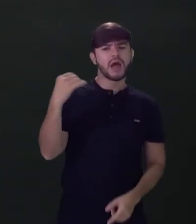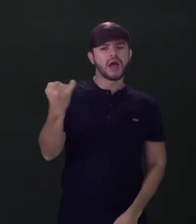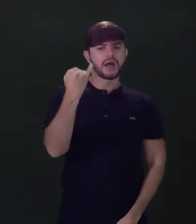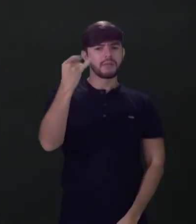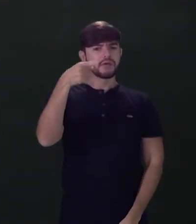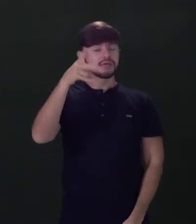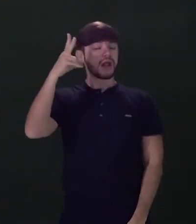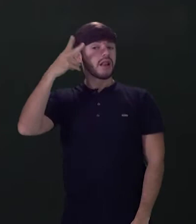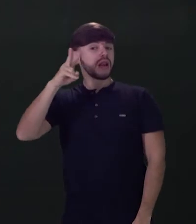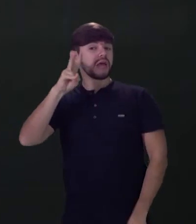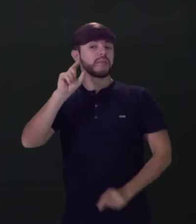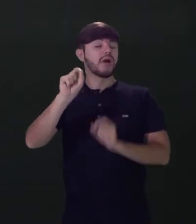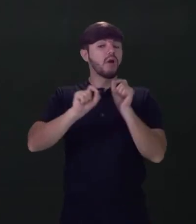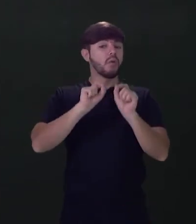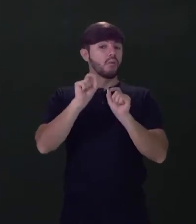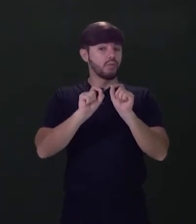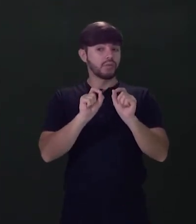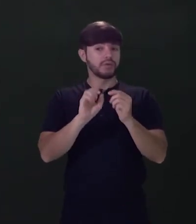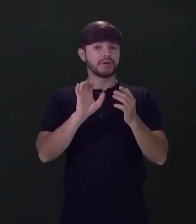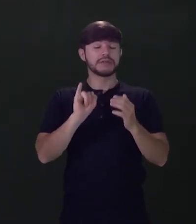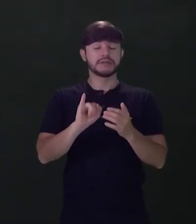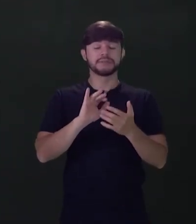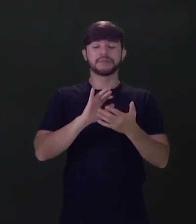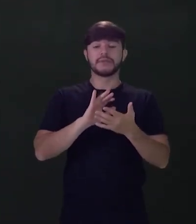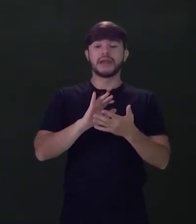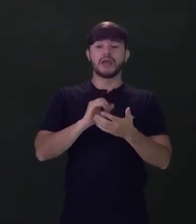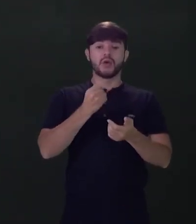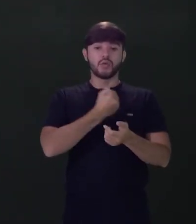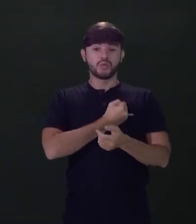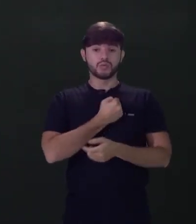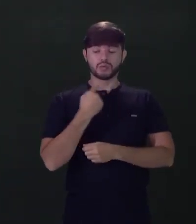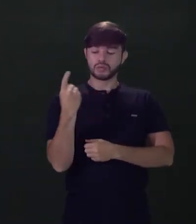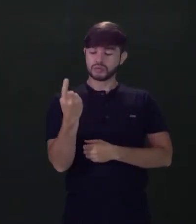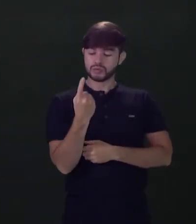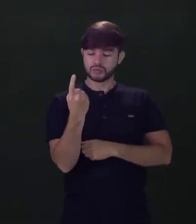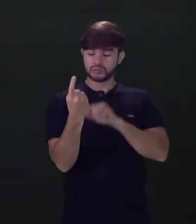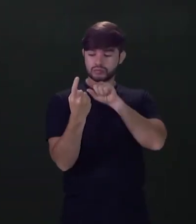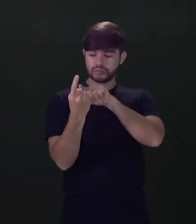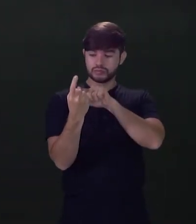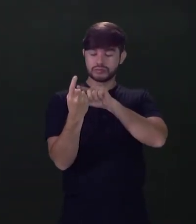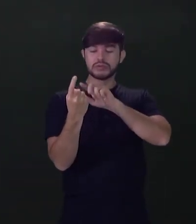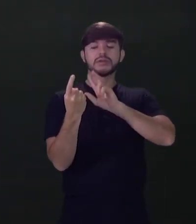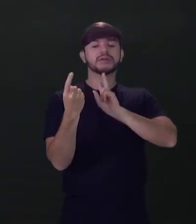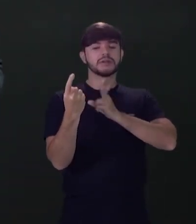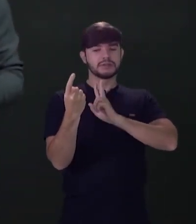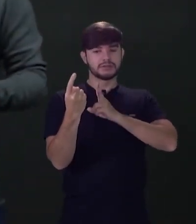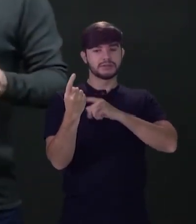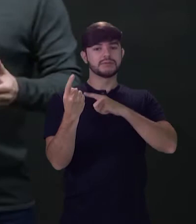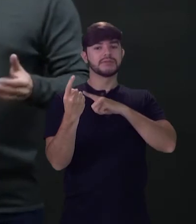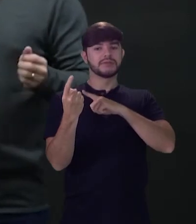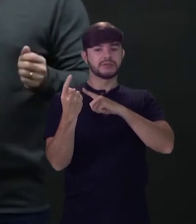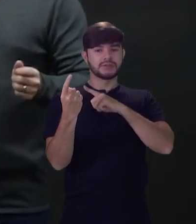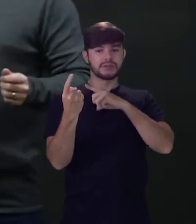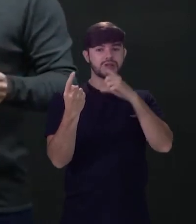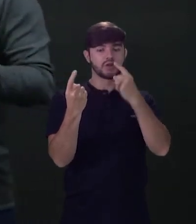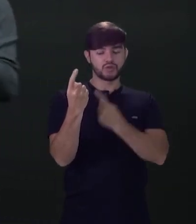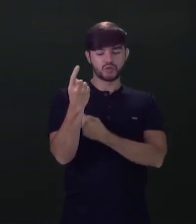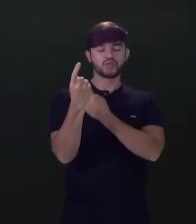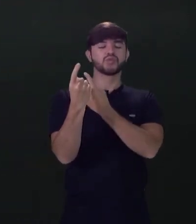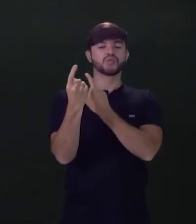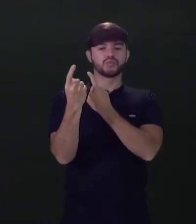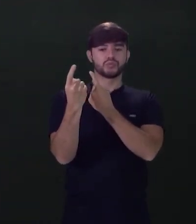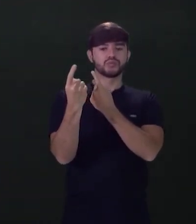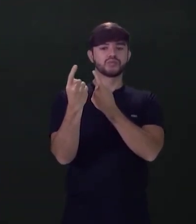repente, você lembrar dessa ideia de que, quando o número está sozinho, existe o número 1, aqui no caso, no